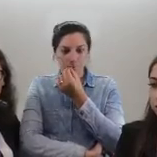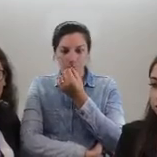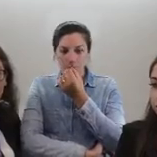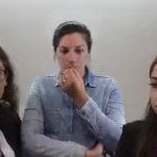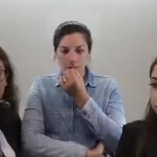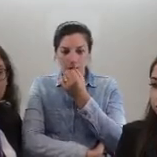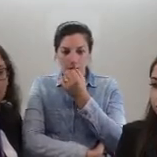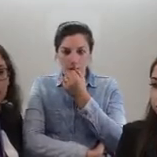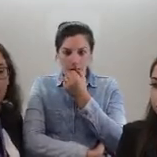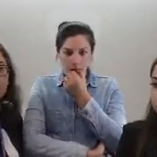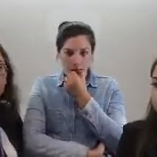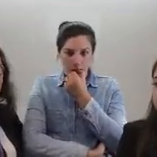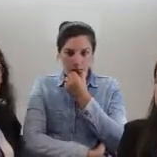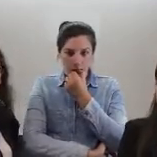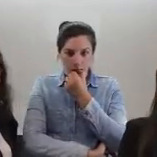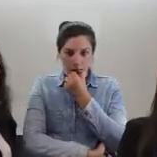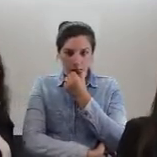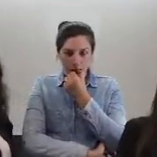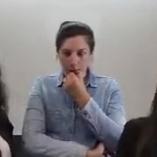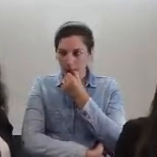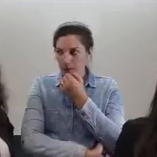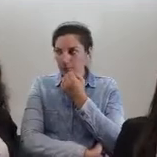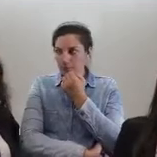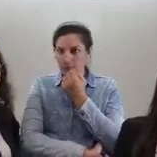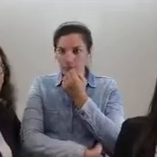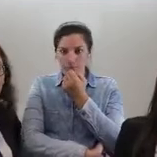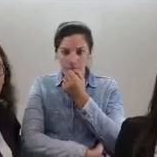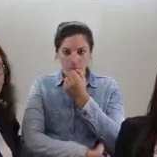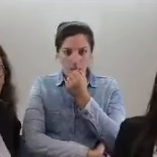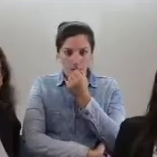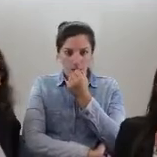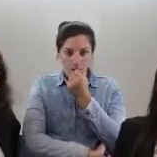esse aqui tá na base da EBSCO. A EBSCO a gente também tem assinatura, gente.